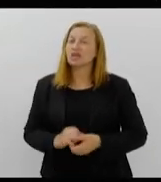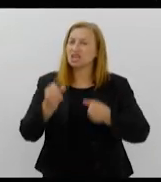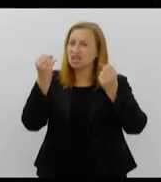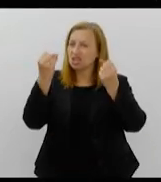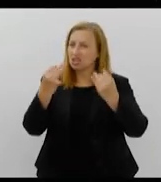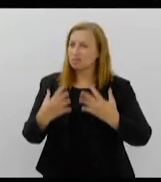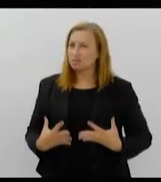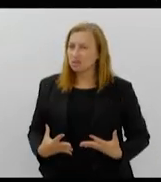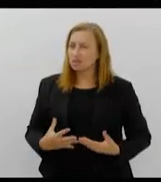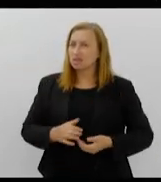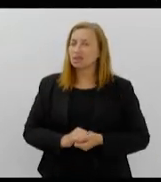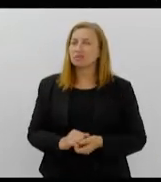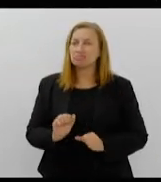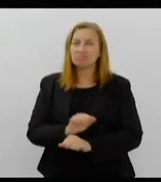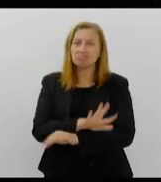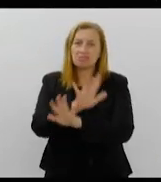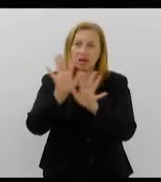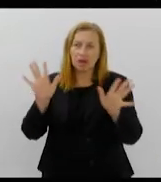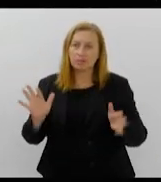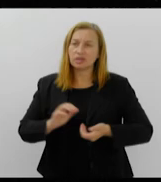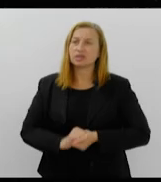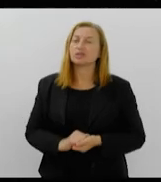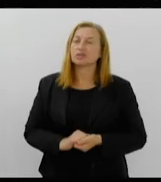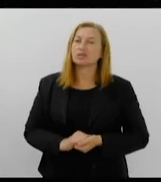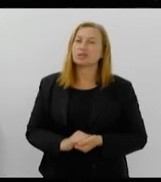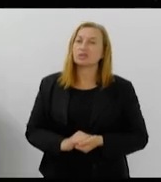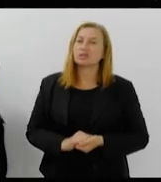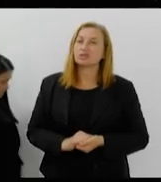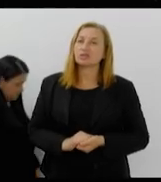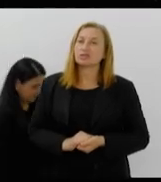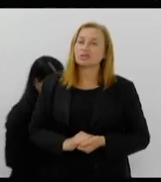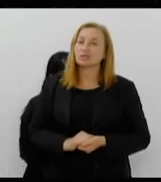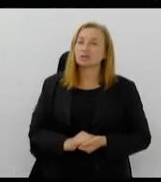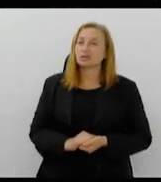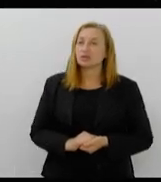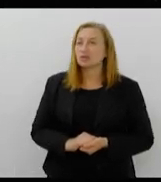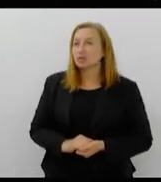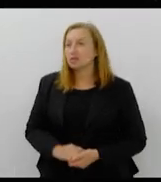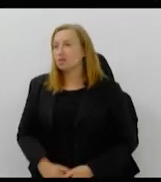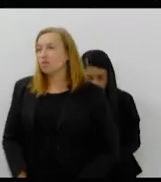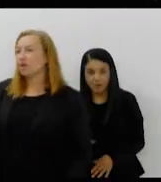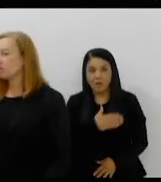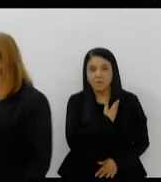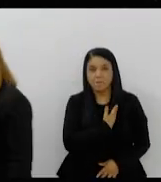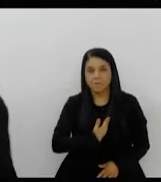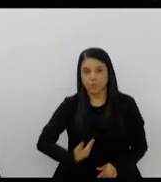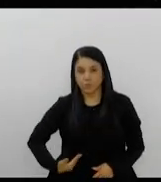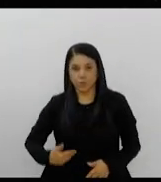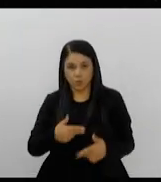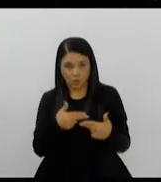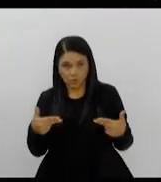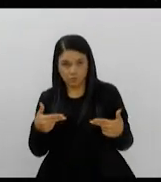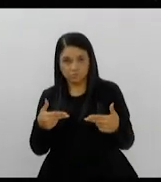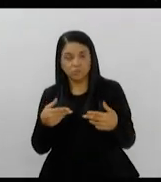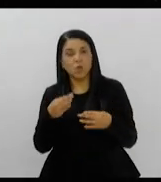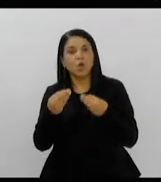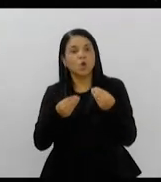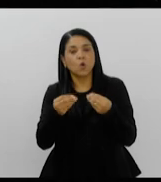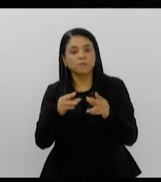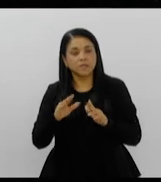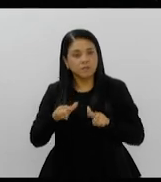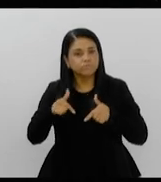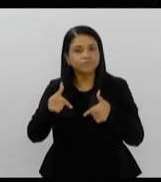exemplifica claramente como a coisa pública deve ser tratada.